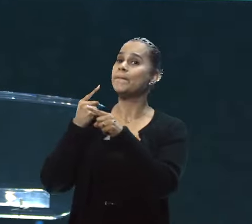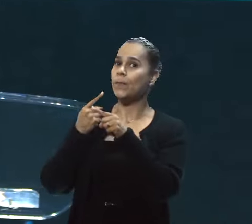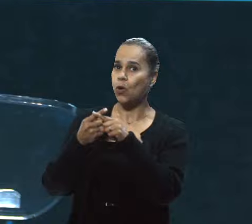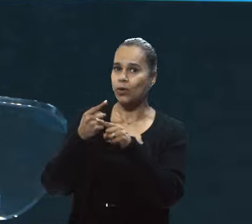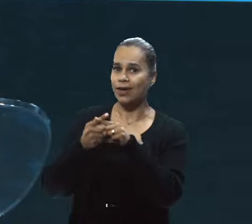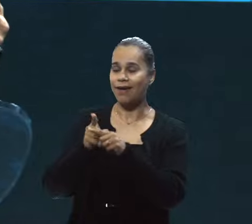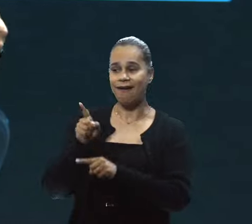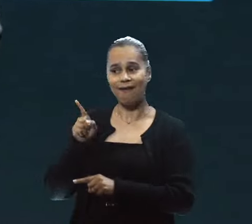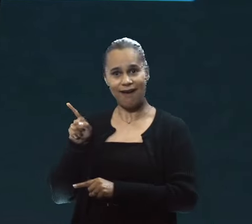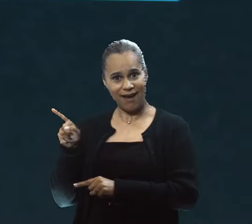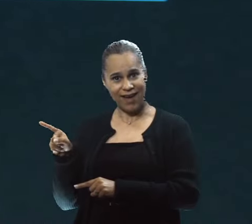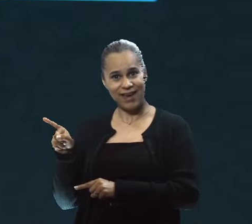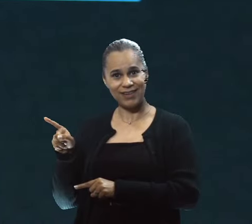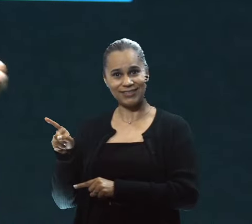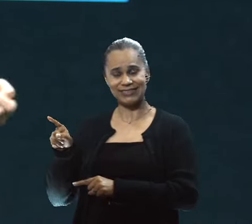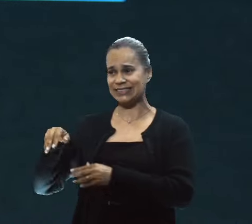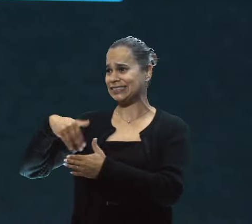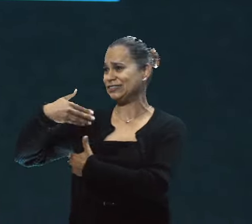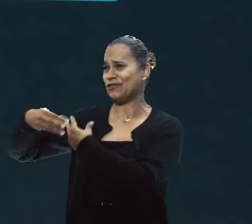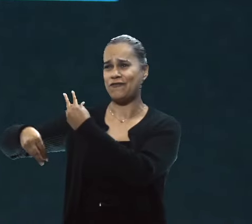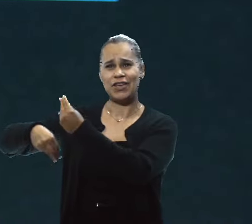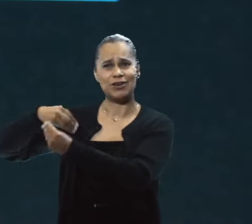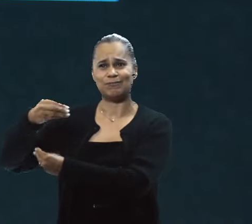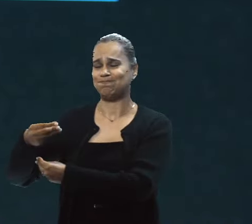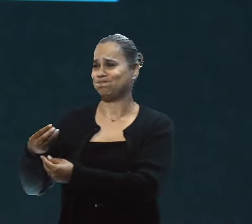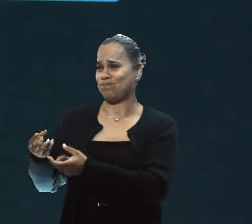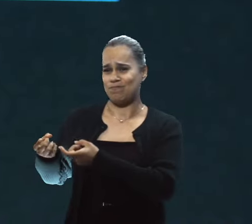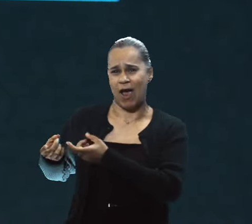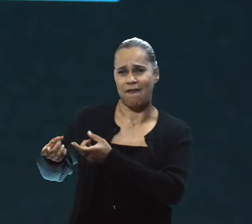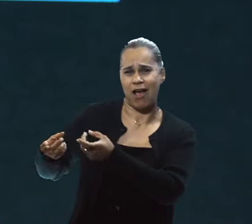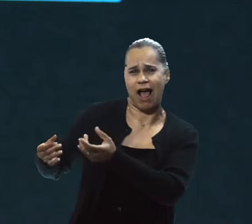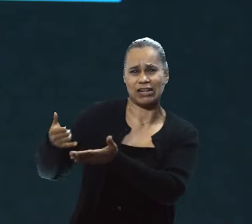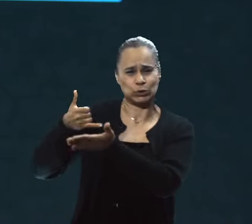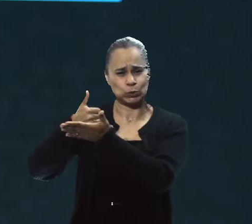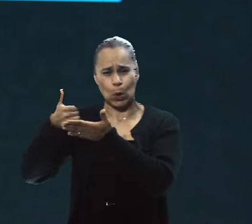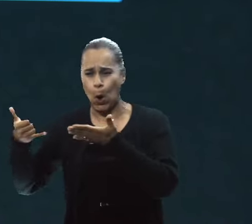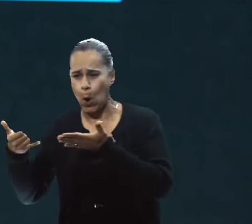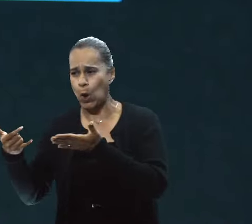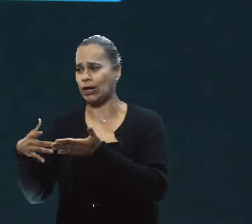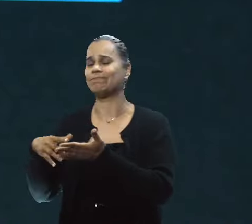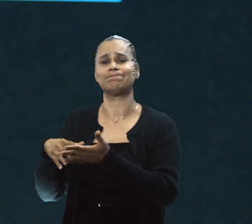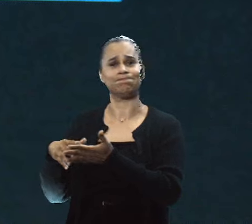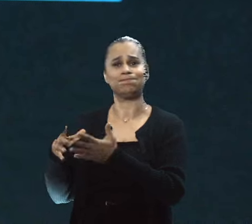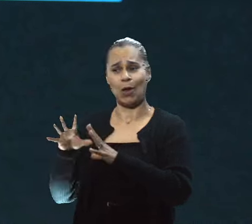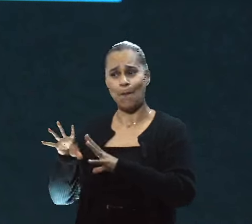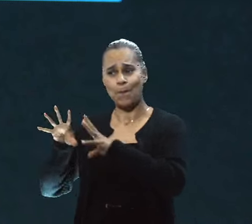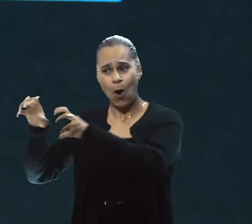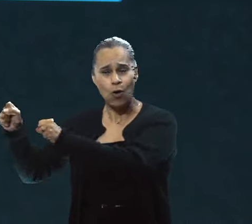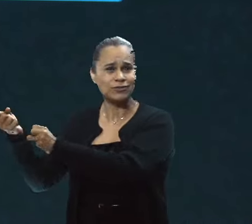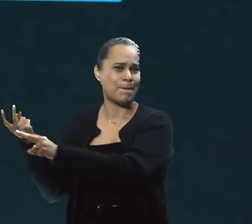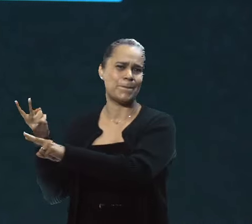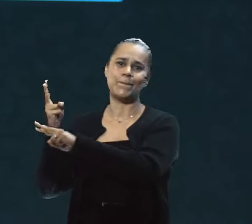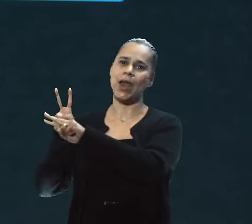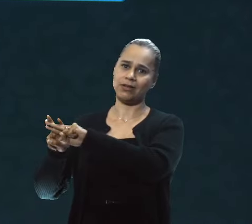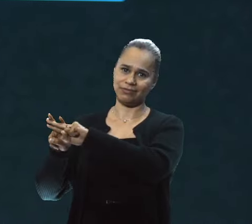Porque ele se envolveu com tráfico de drogas. Foi pego com uma quantidade de drogas e foi preso.